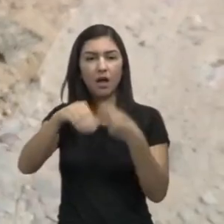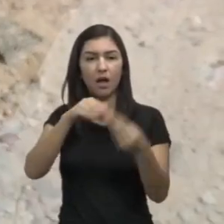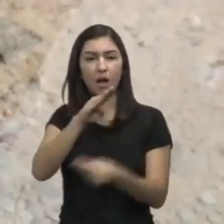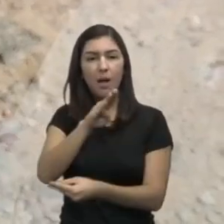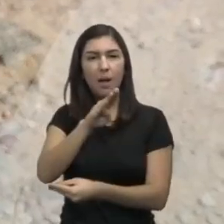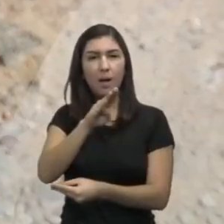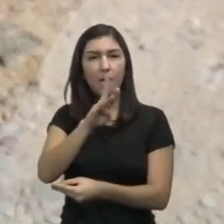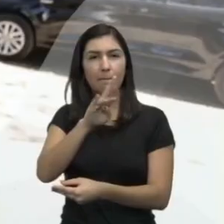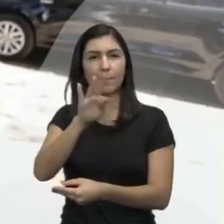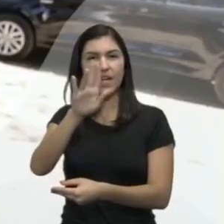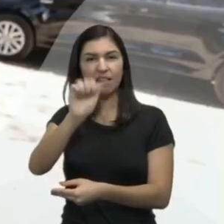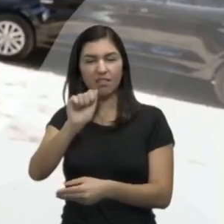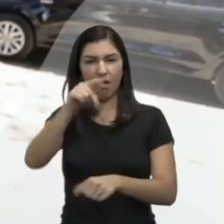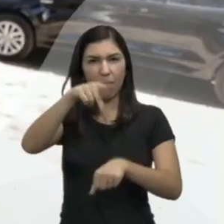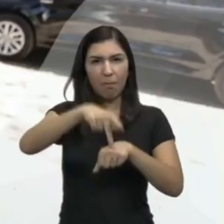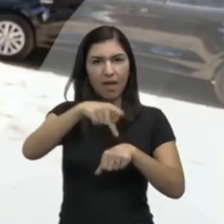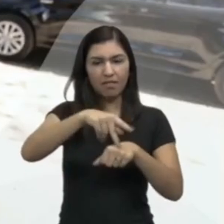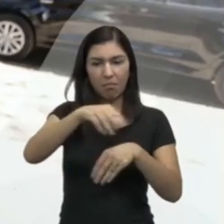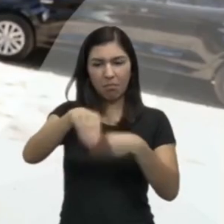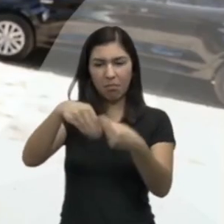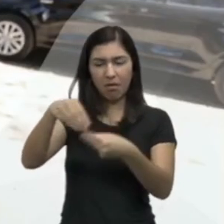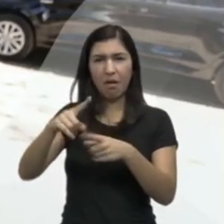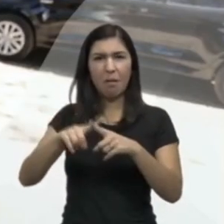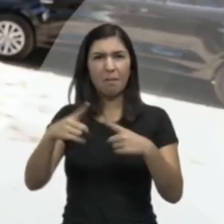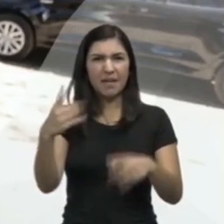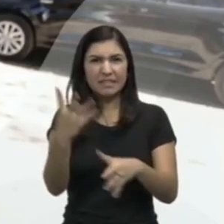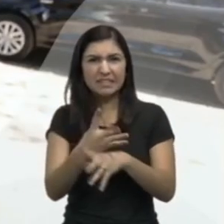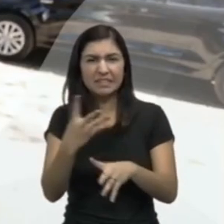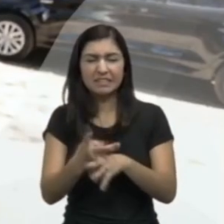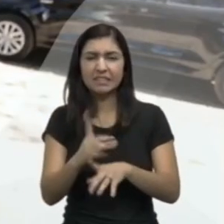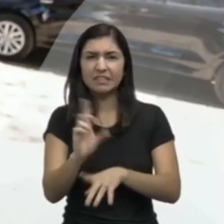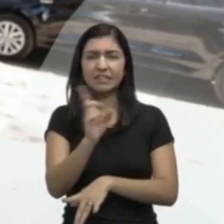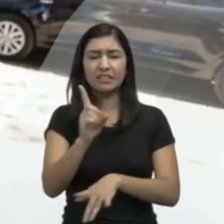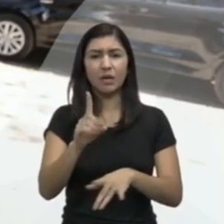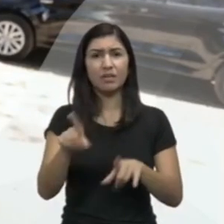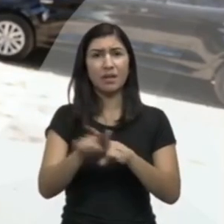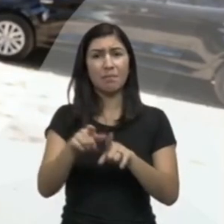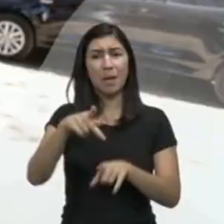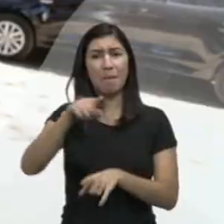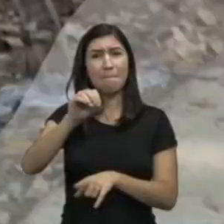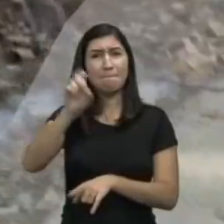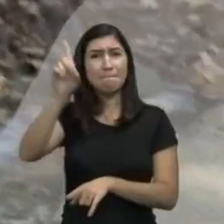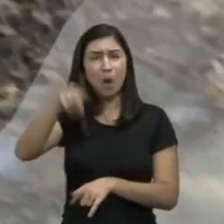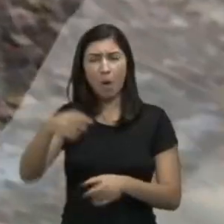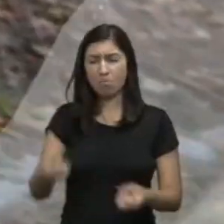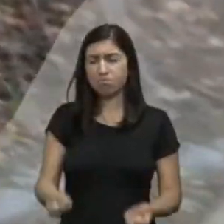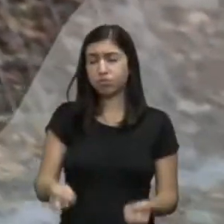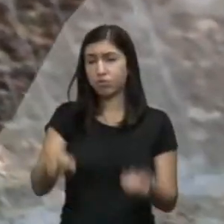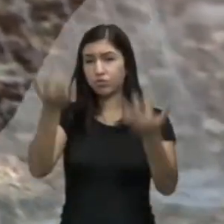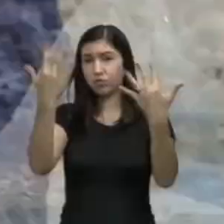brita, mas isso não resiste por muito tempo, além de levantar muito mais poeira.